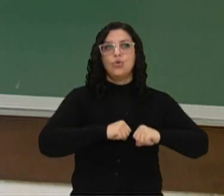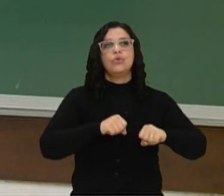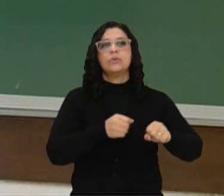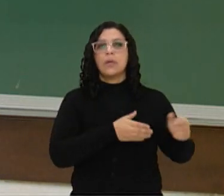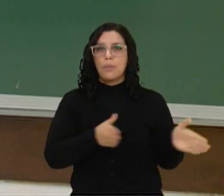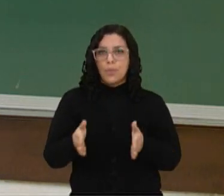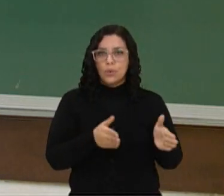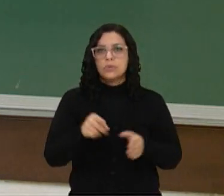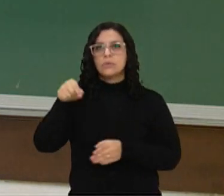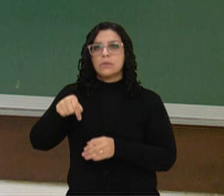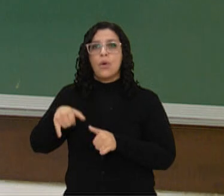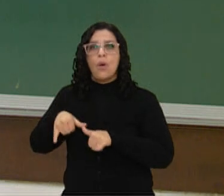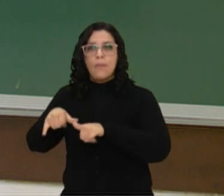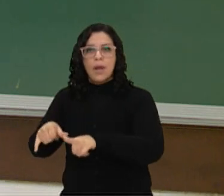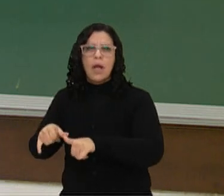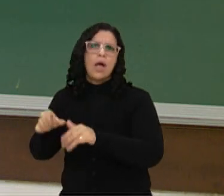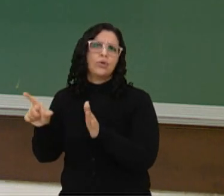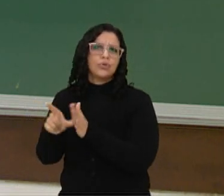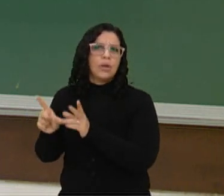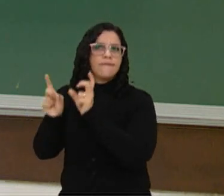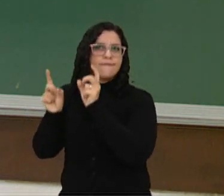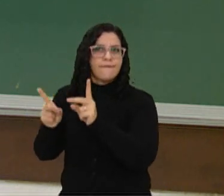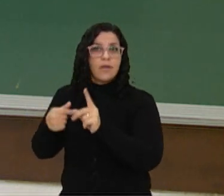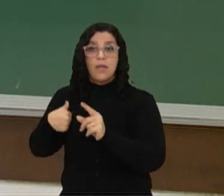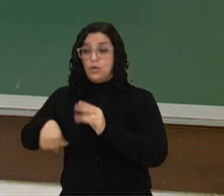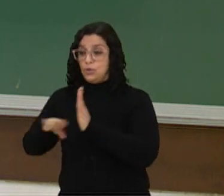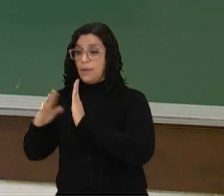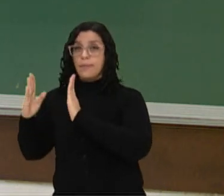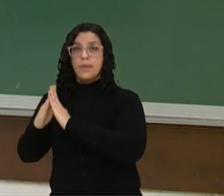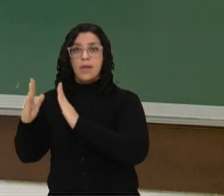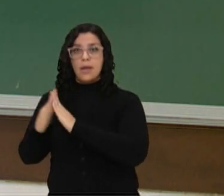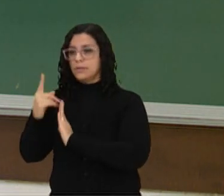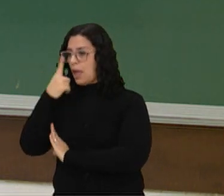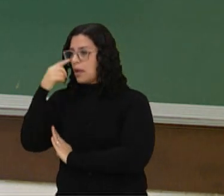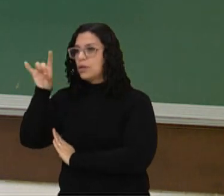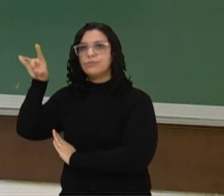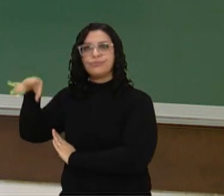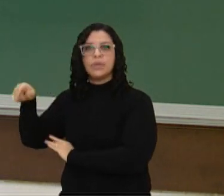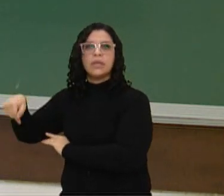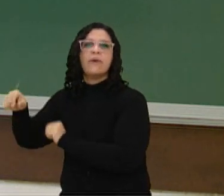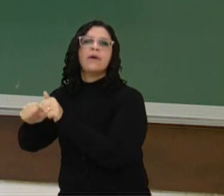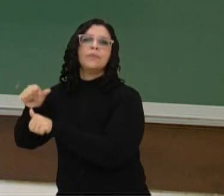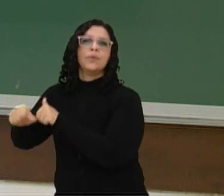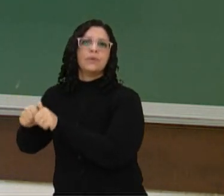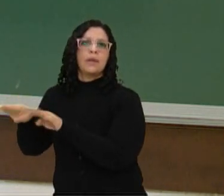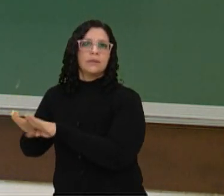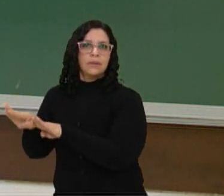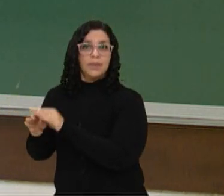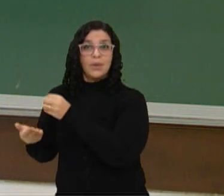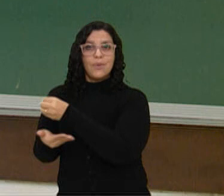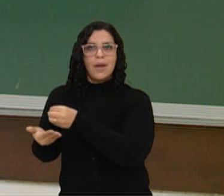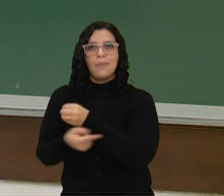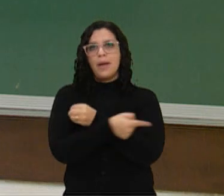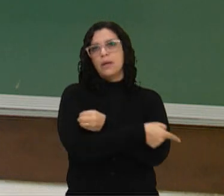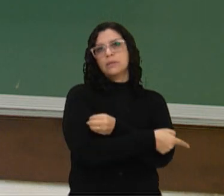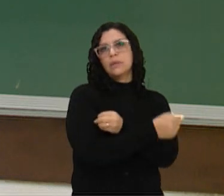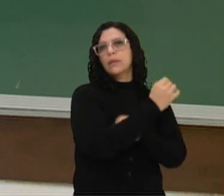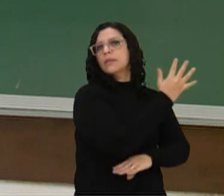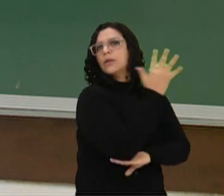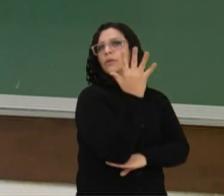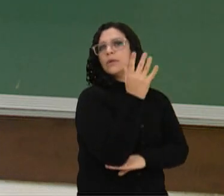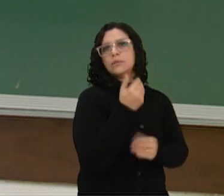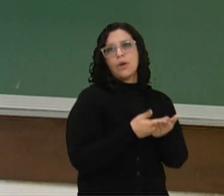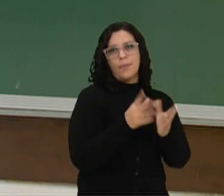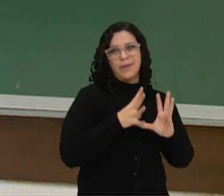tratamento de lixo, né? De onde vem e para onde vai tudo que nós produzimos. Então, de onde vem a base? É a própria